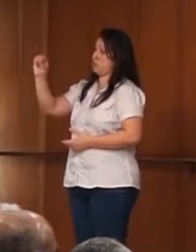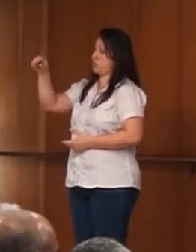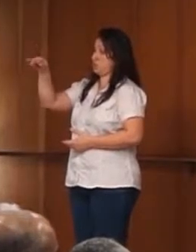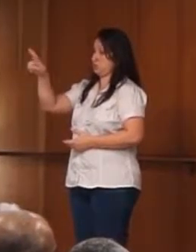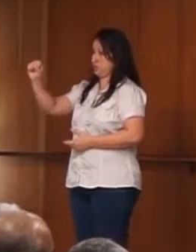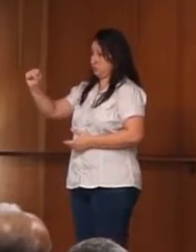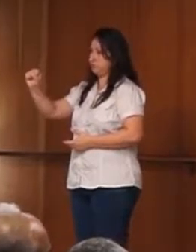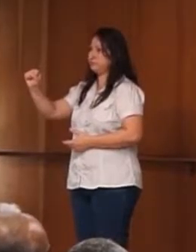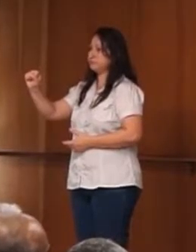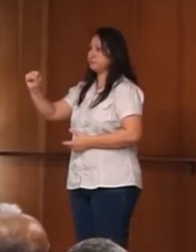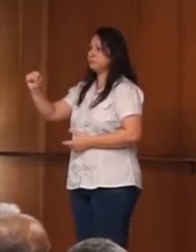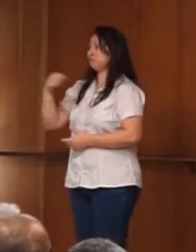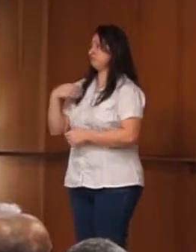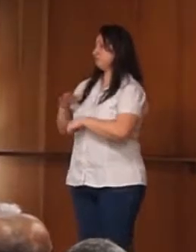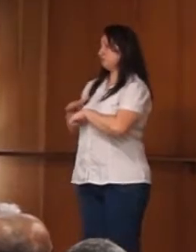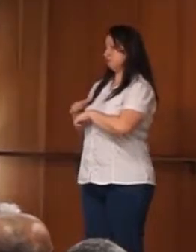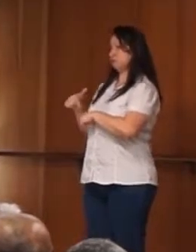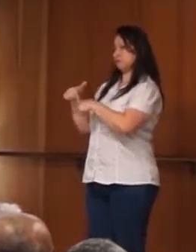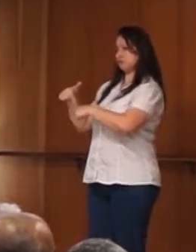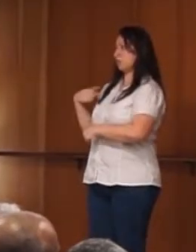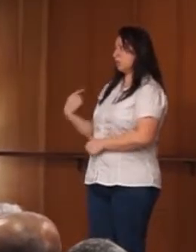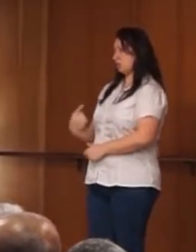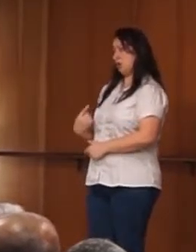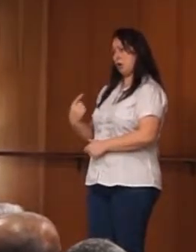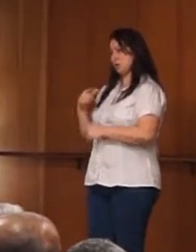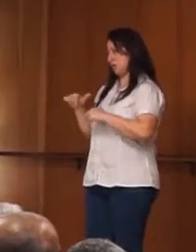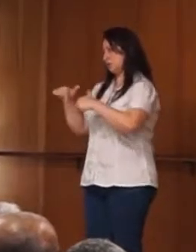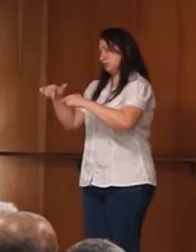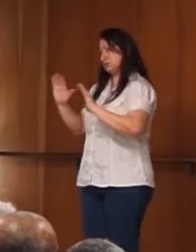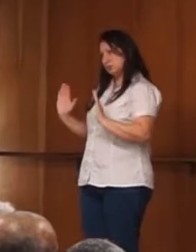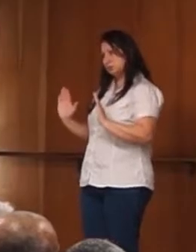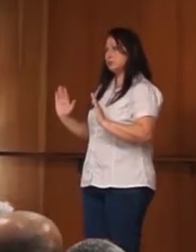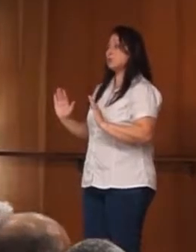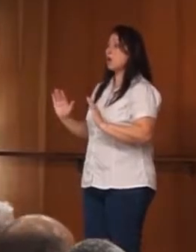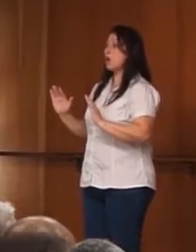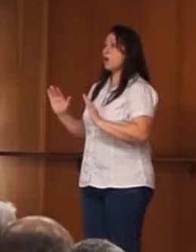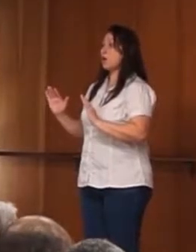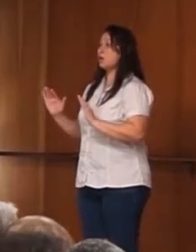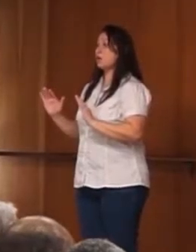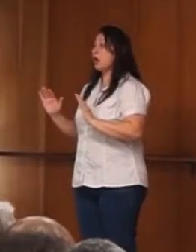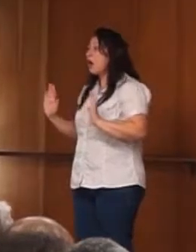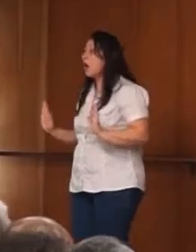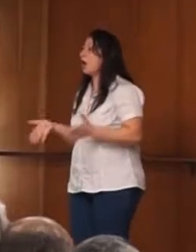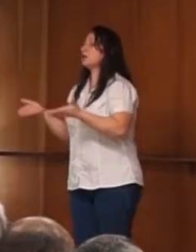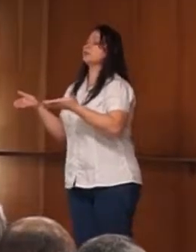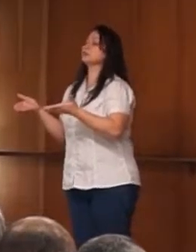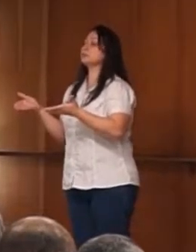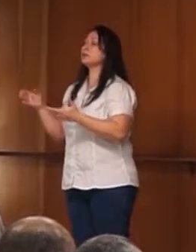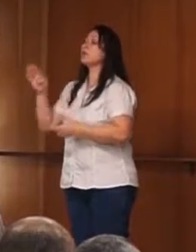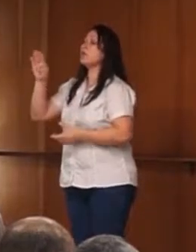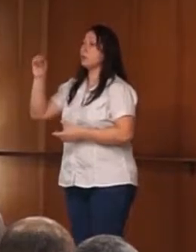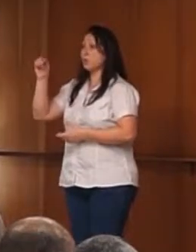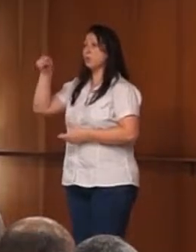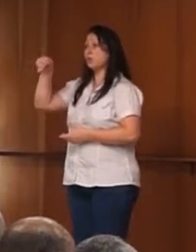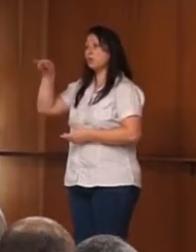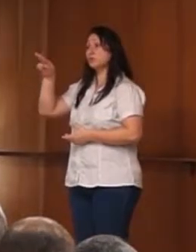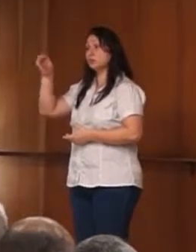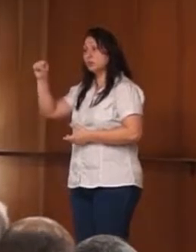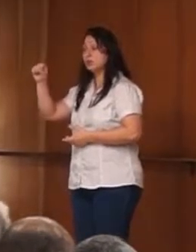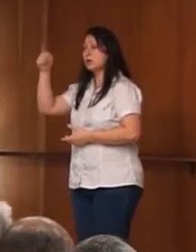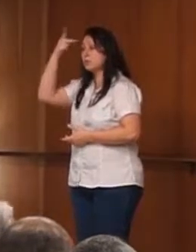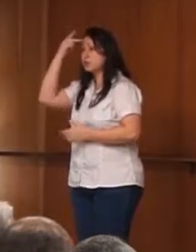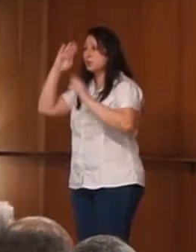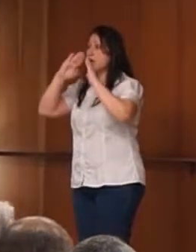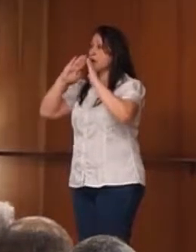por iniciativa própria, inteiramente nossa. Nós fizemos um movimento no sentido do bônus para alunos de escola pública e foi